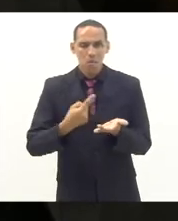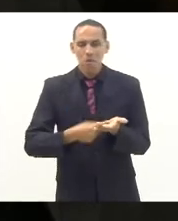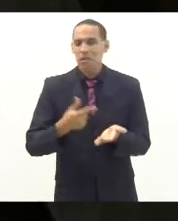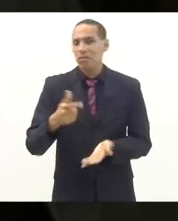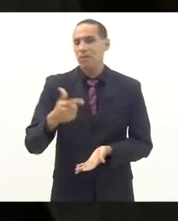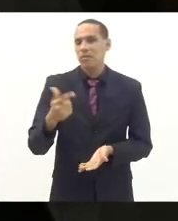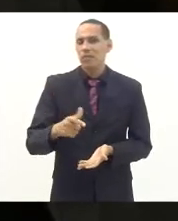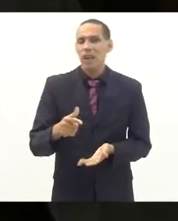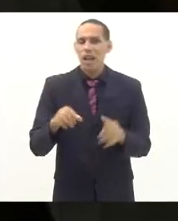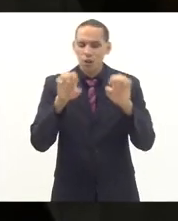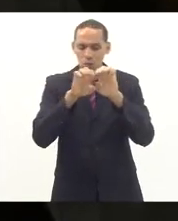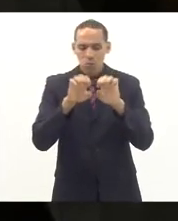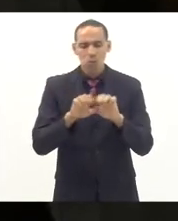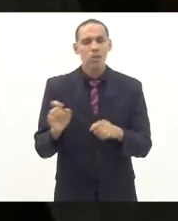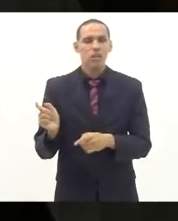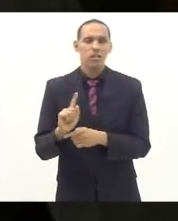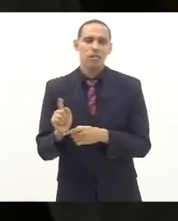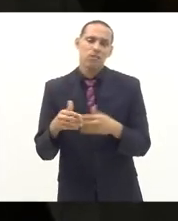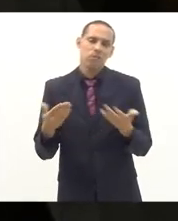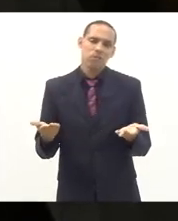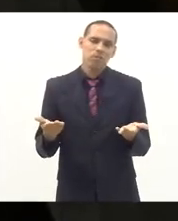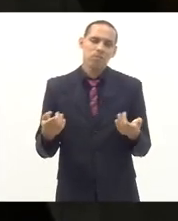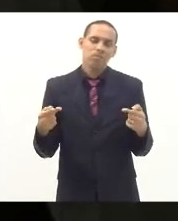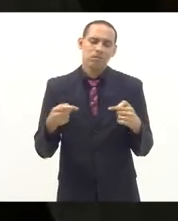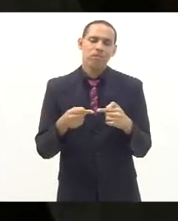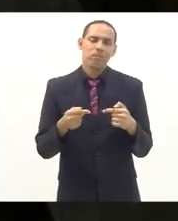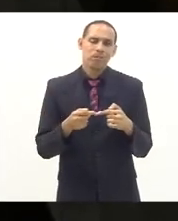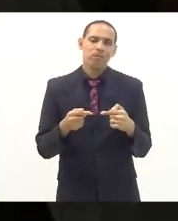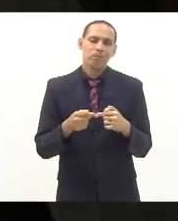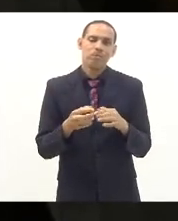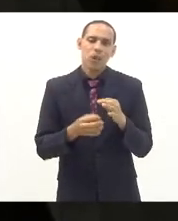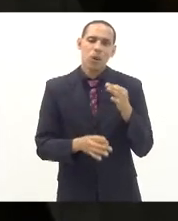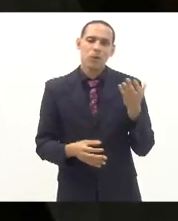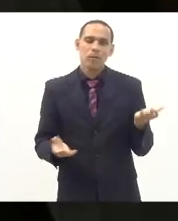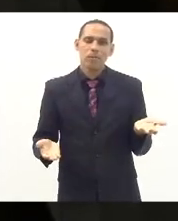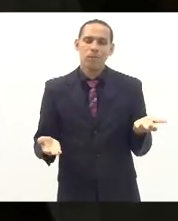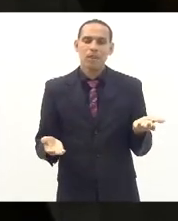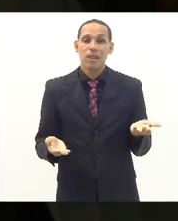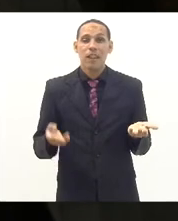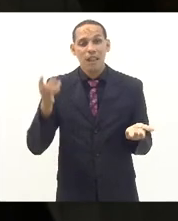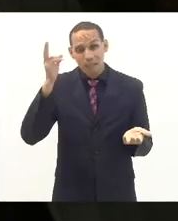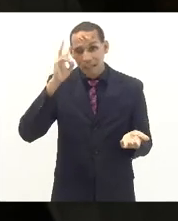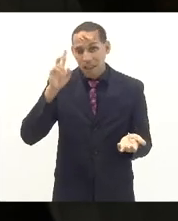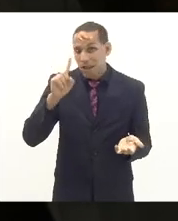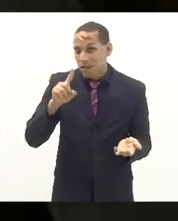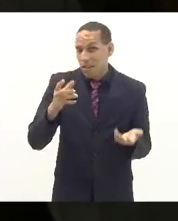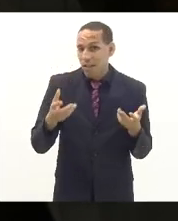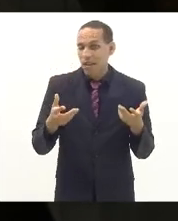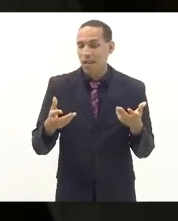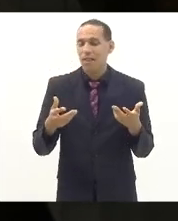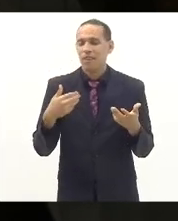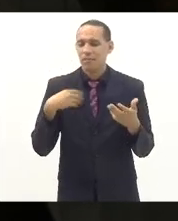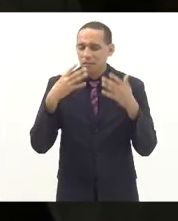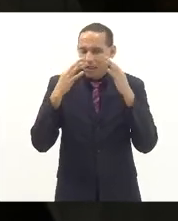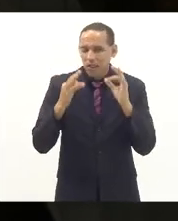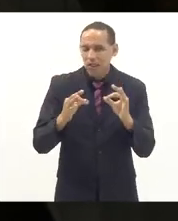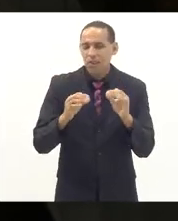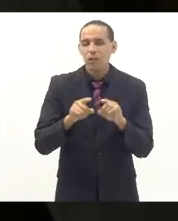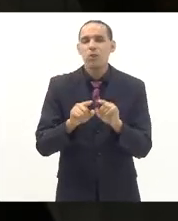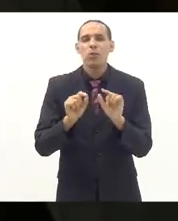estruturação da gestão e portanto é faz sentido a coherent a tempo quero lembrar e me chamou a atenção